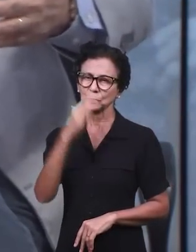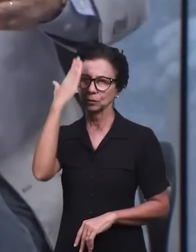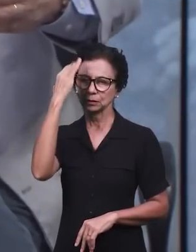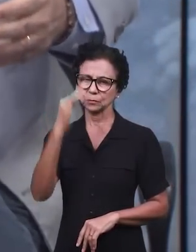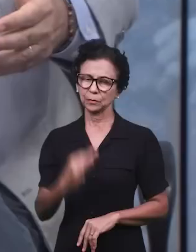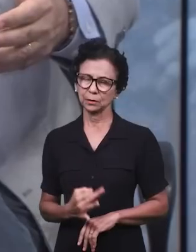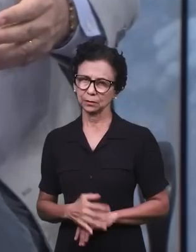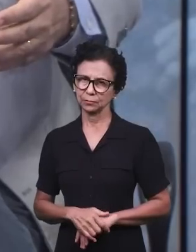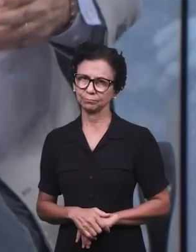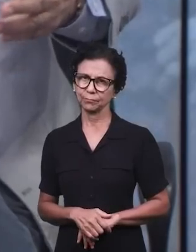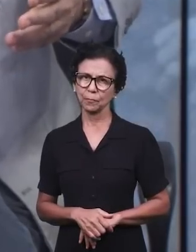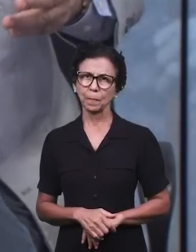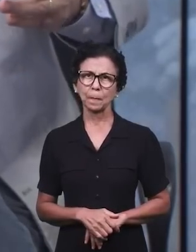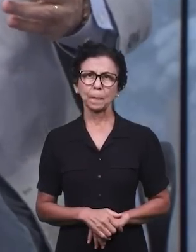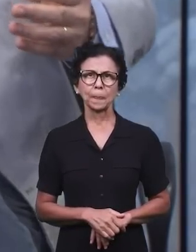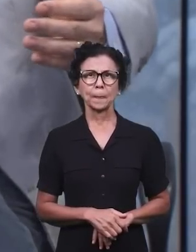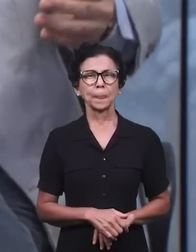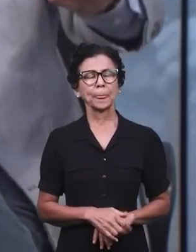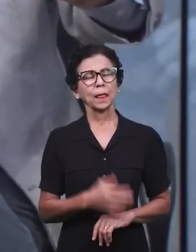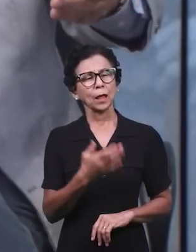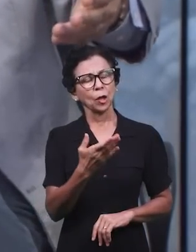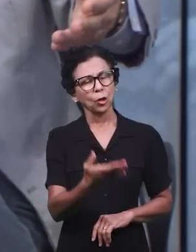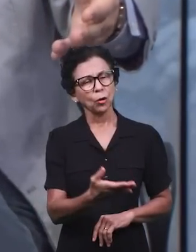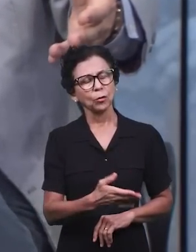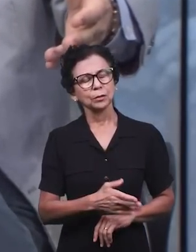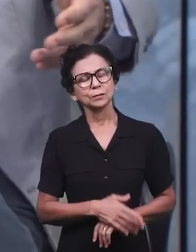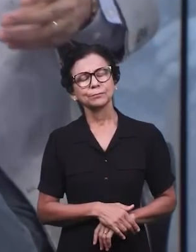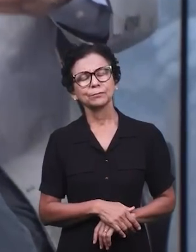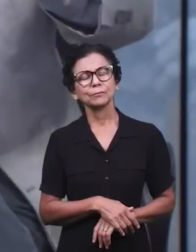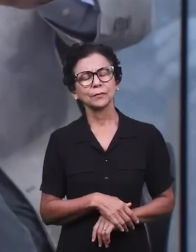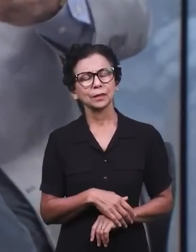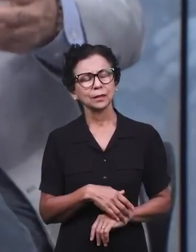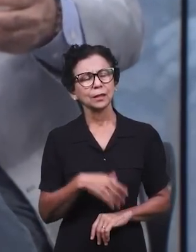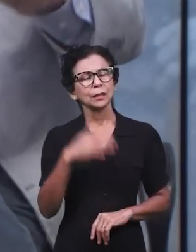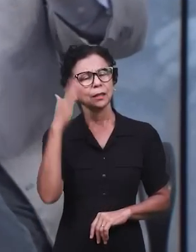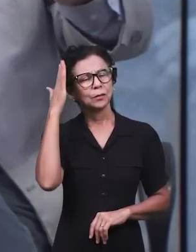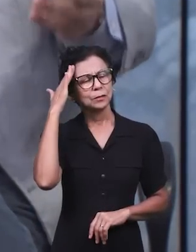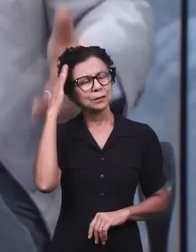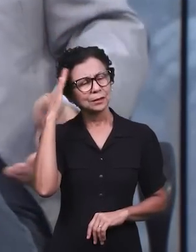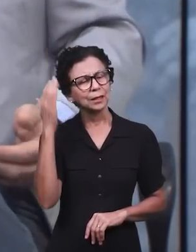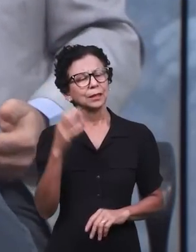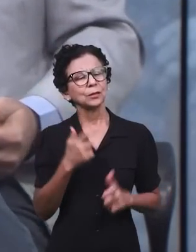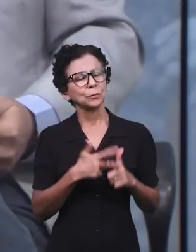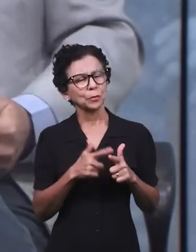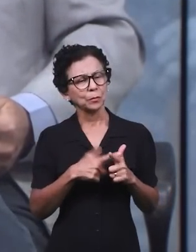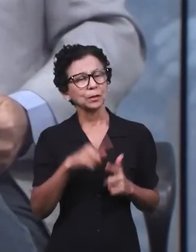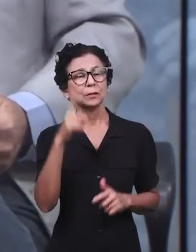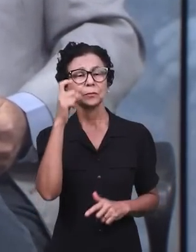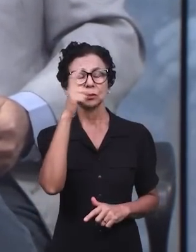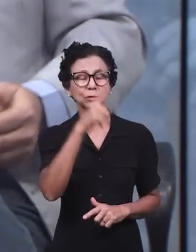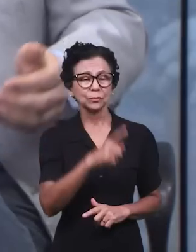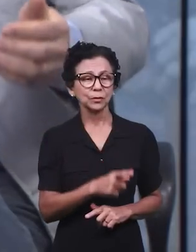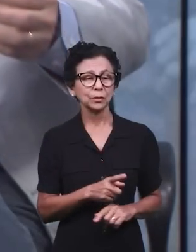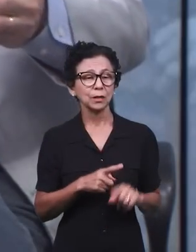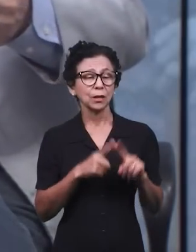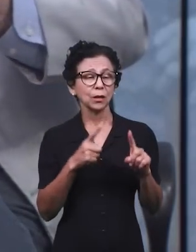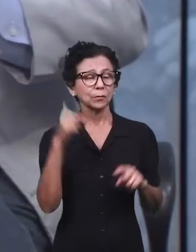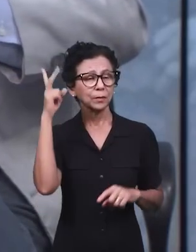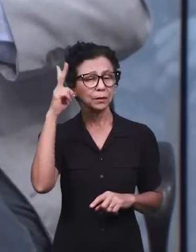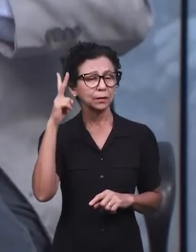você perdeu, mas você não precisa perder o amor de Jesus, ele está aqui para você também. Então, são situações... Na